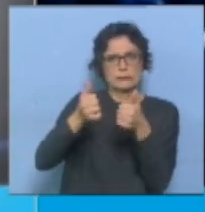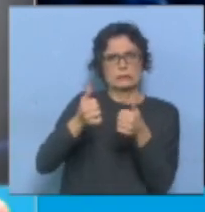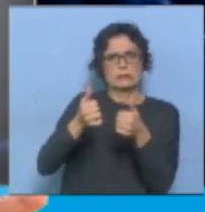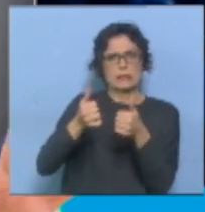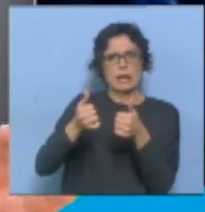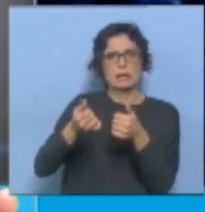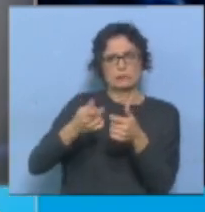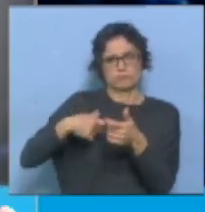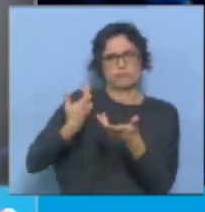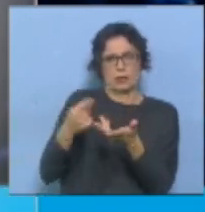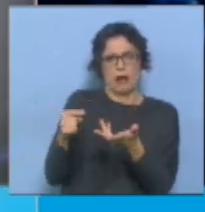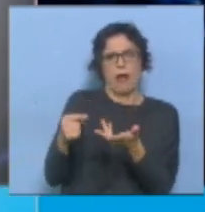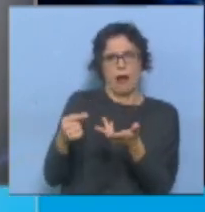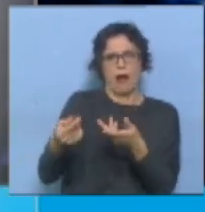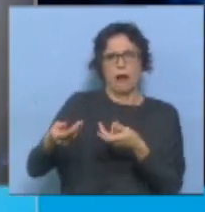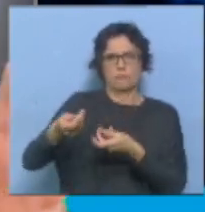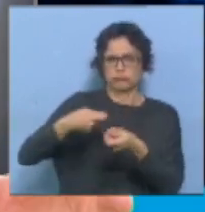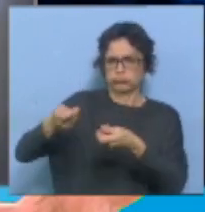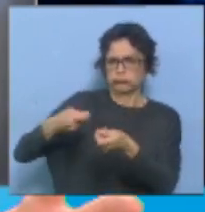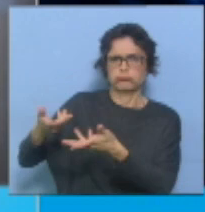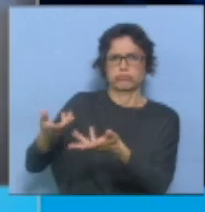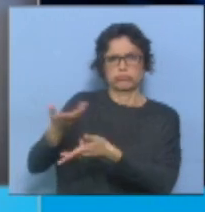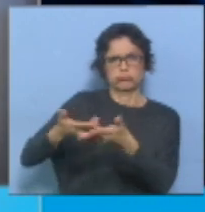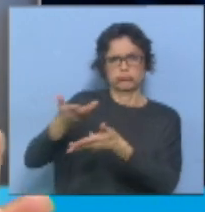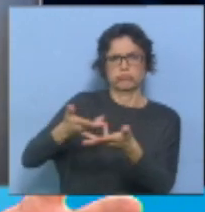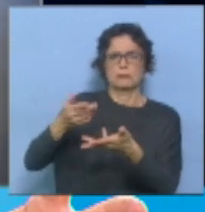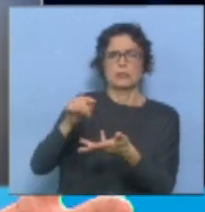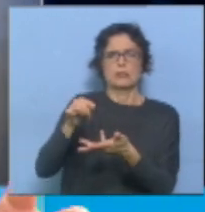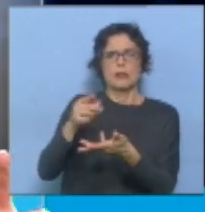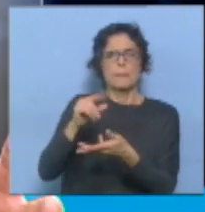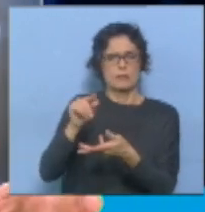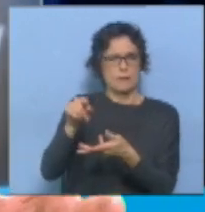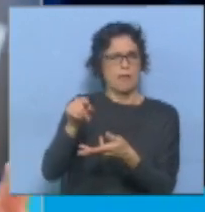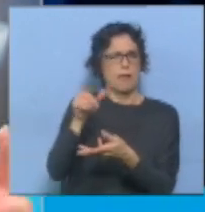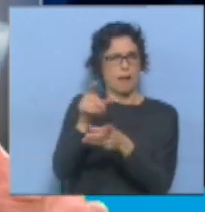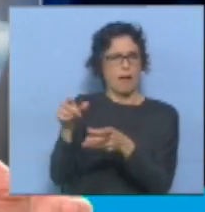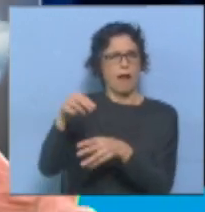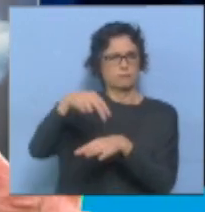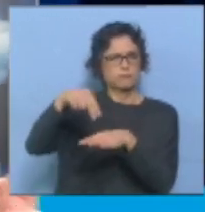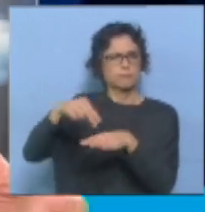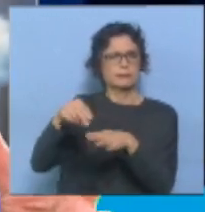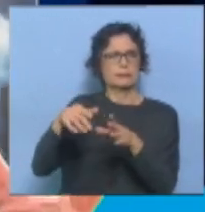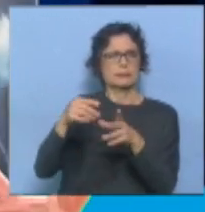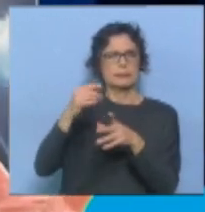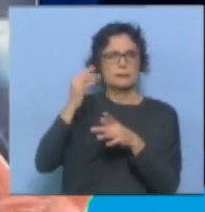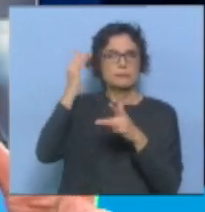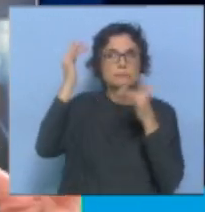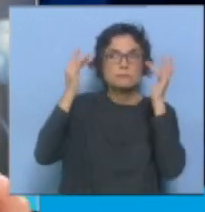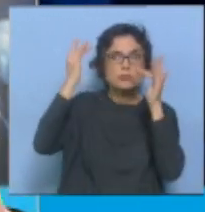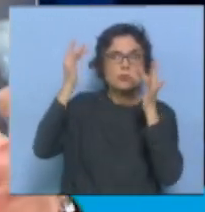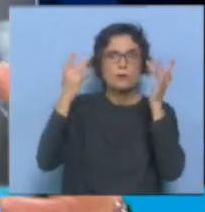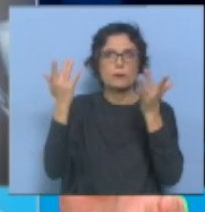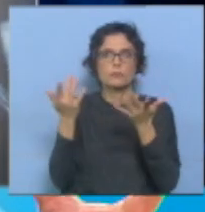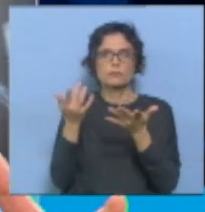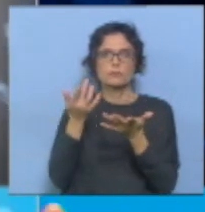cidade em que aparecem pregadores itinerantes, filósofos, uma cidade que conhece, portanto,